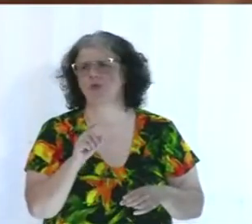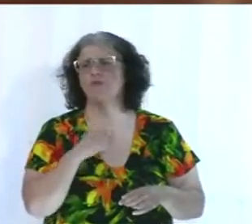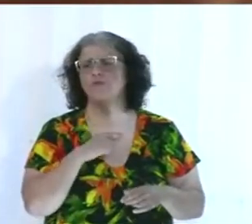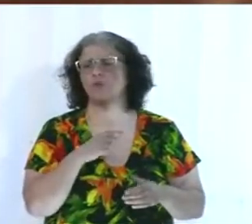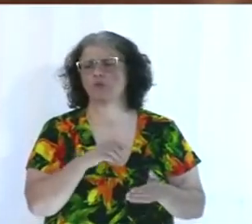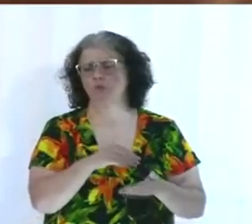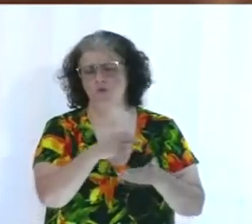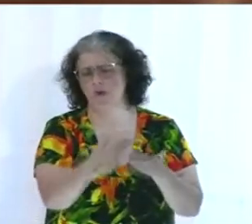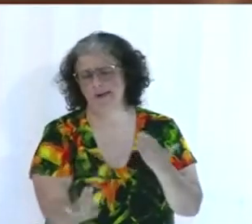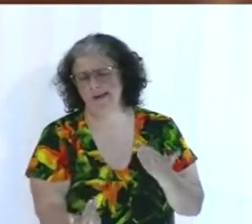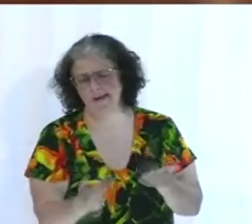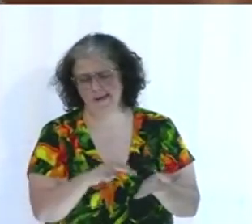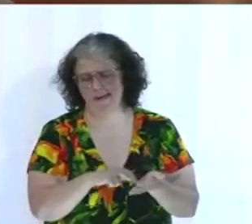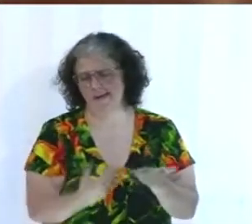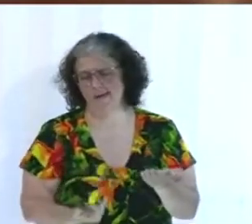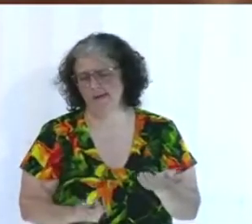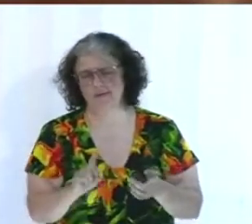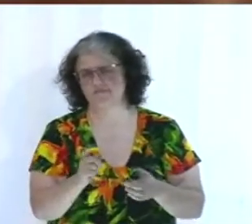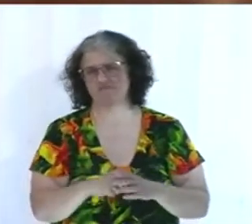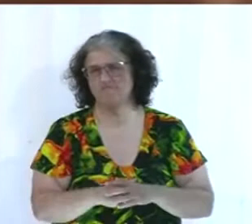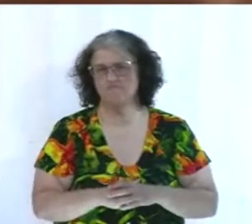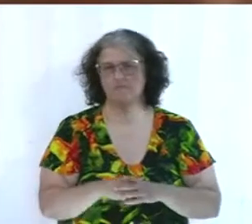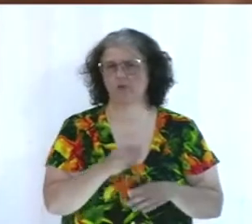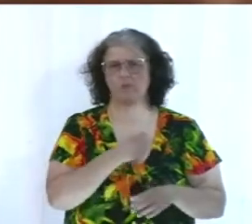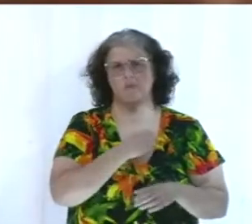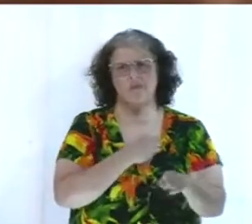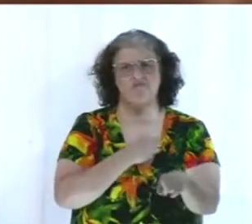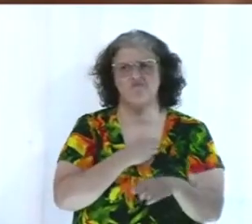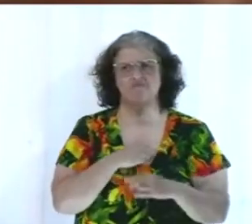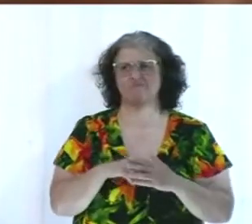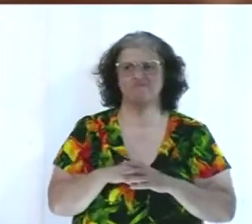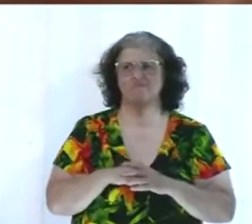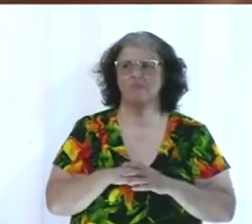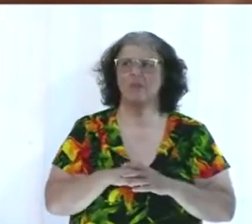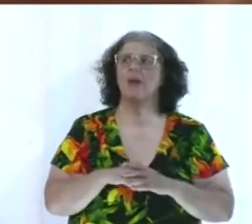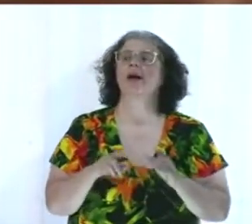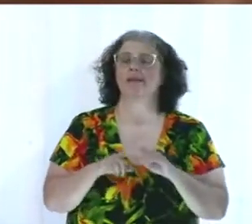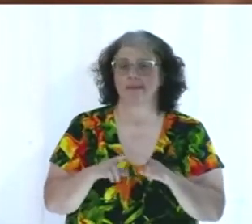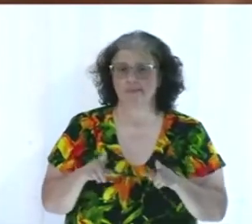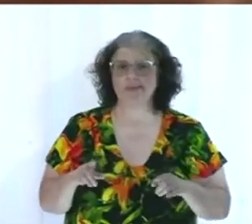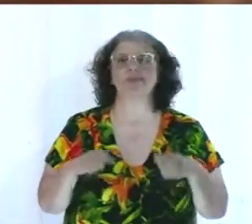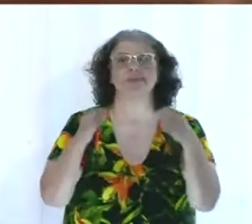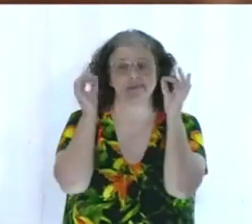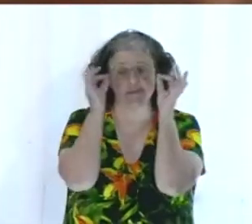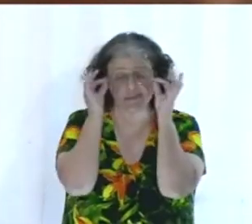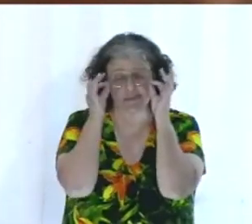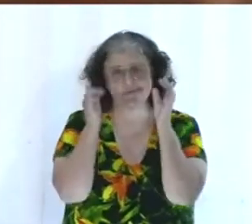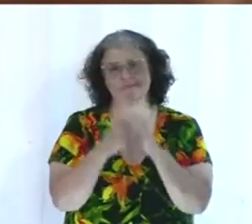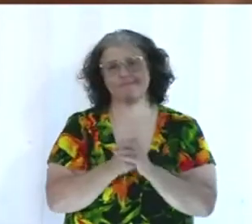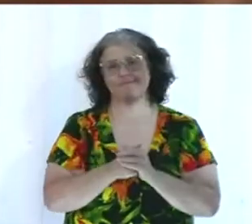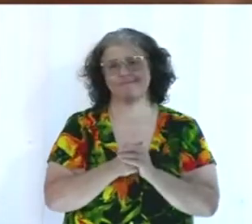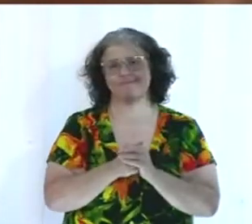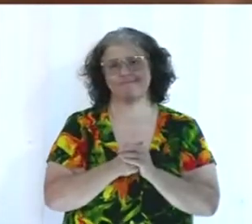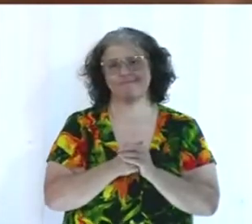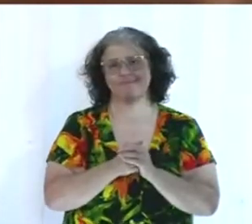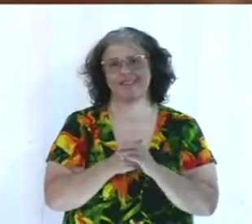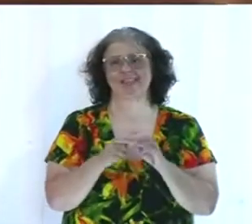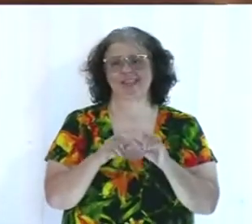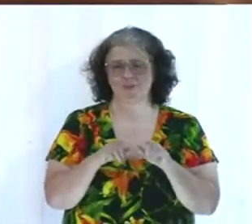são mentirosos, e isso era uma virtude daquela igreja. Mas aquela igreja tinha perdido o primeiro